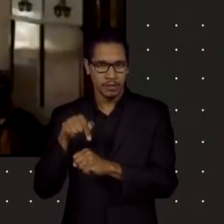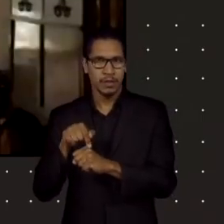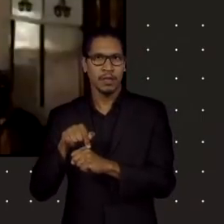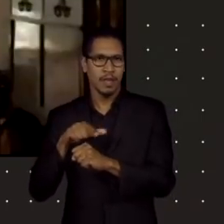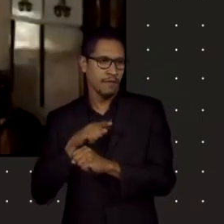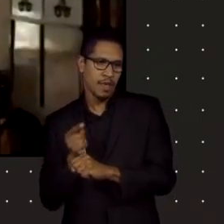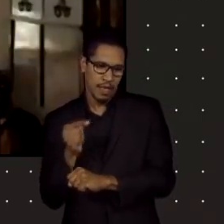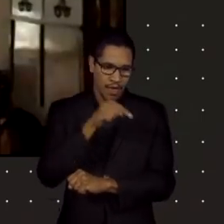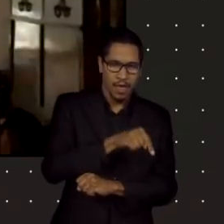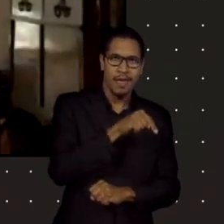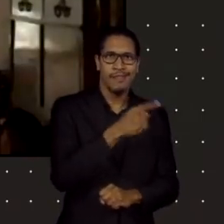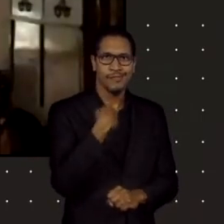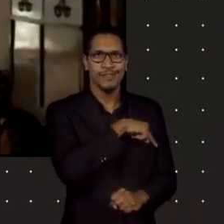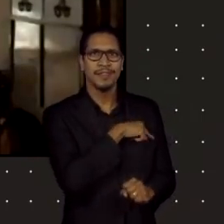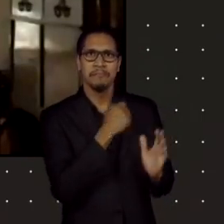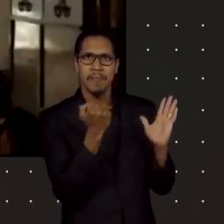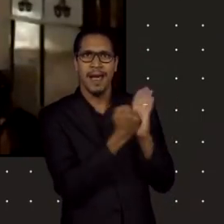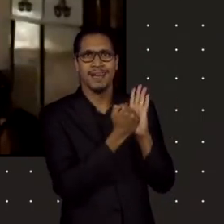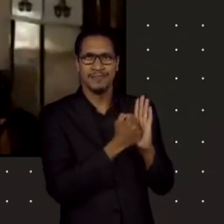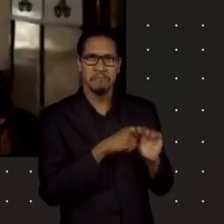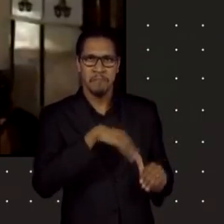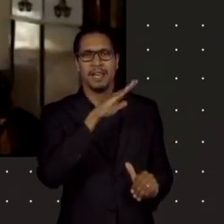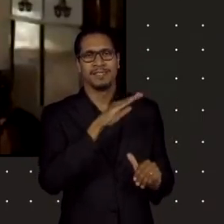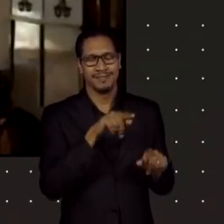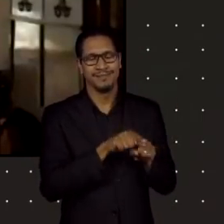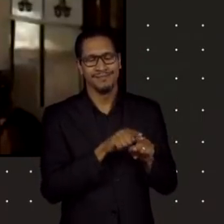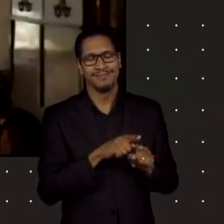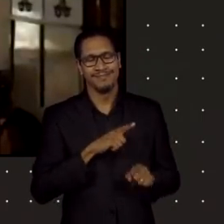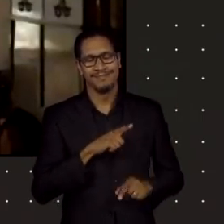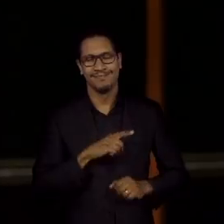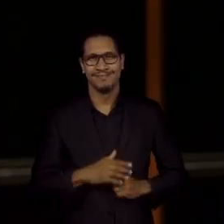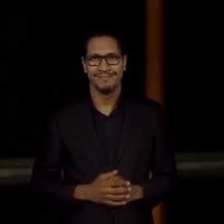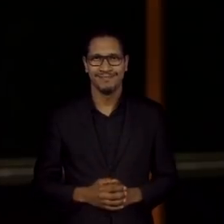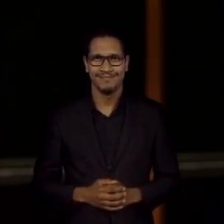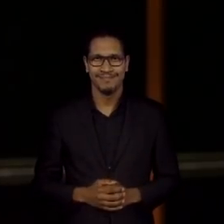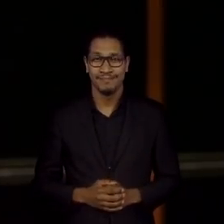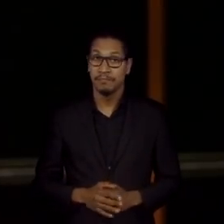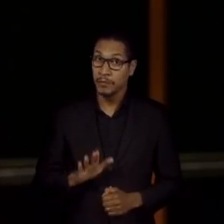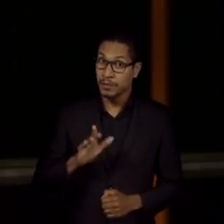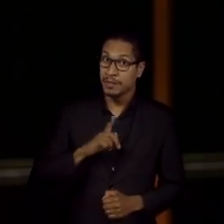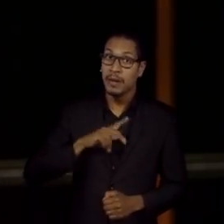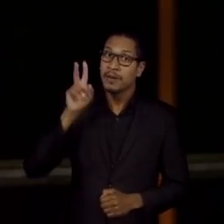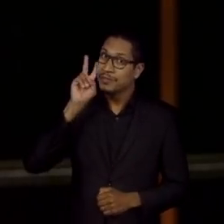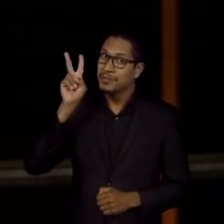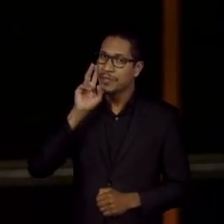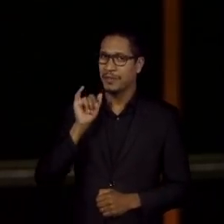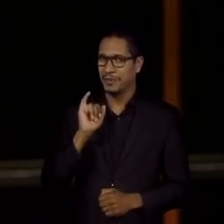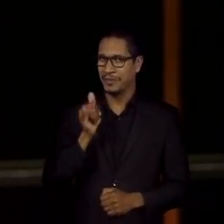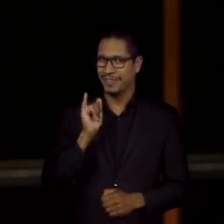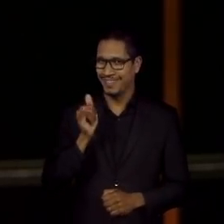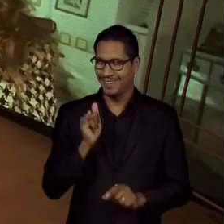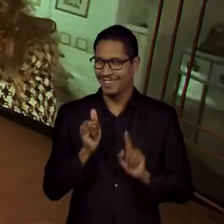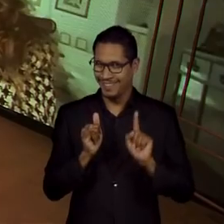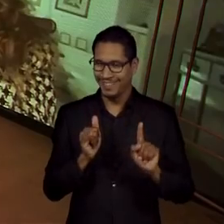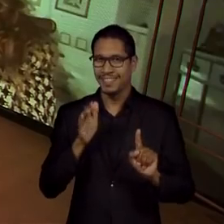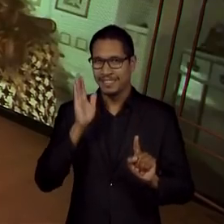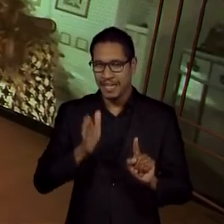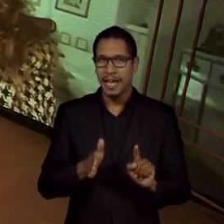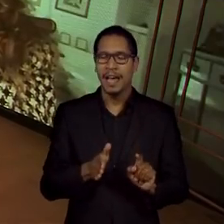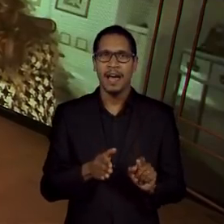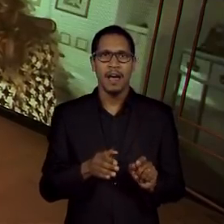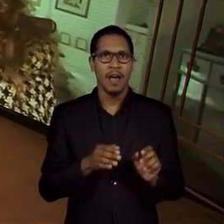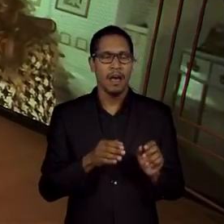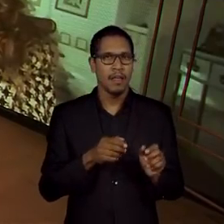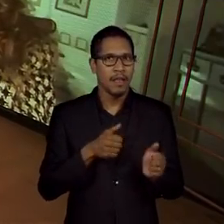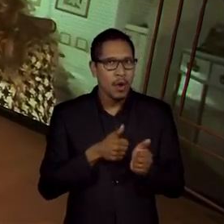foi muito marcante, muito marcante. E a gente tem mais um depoimento agora de alguém que acompanhou aí boa parte da sua